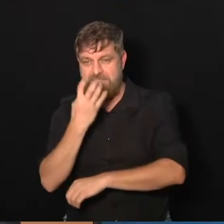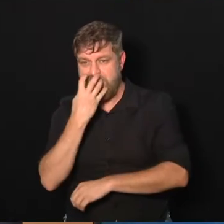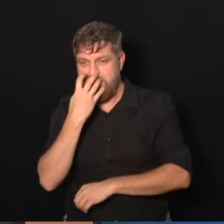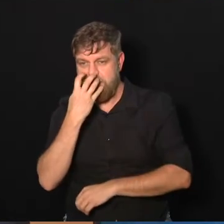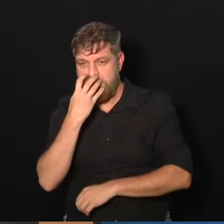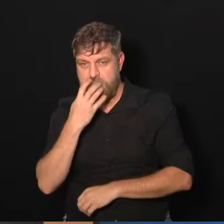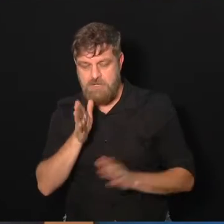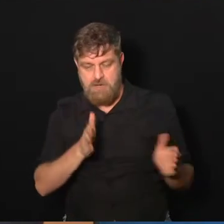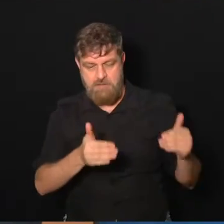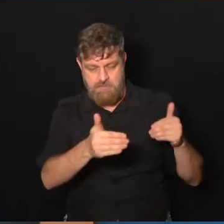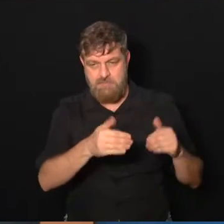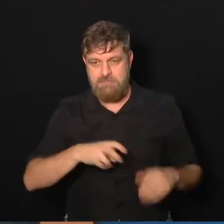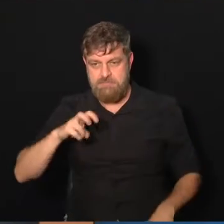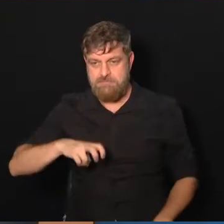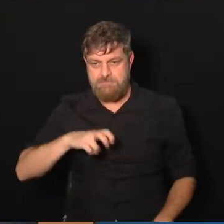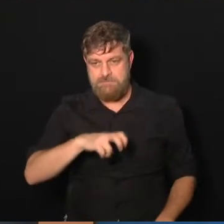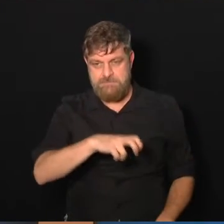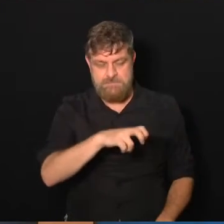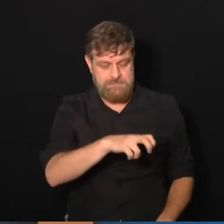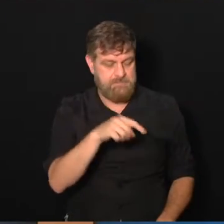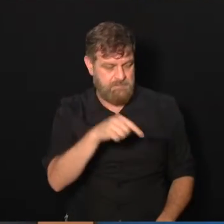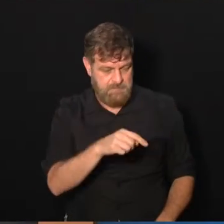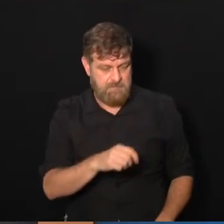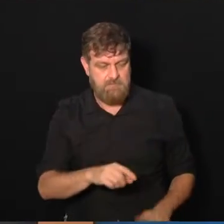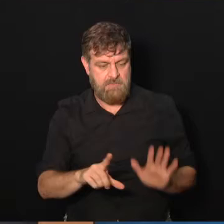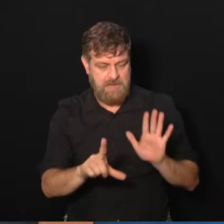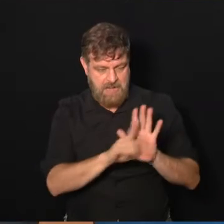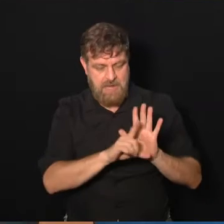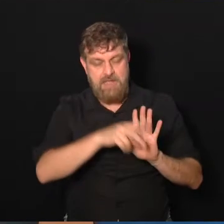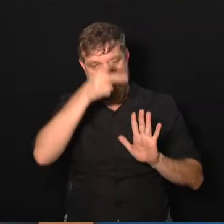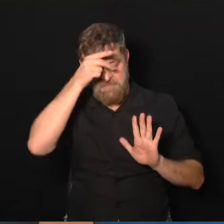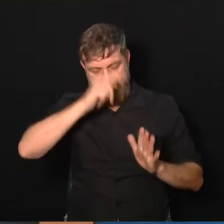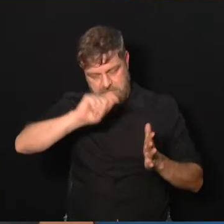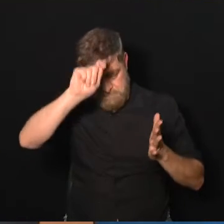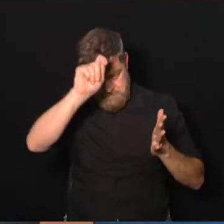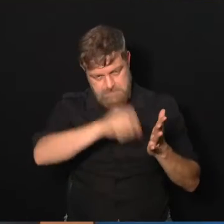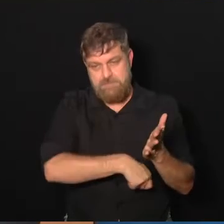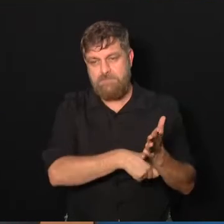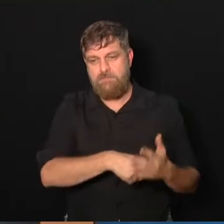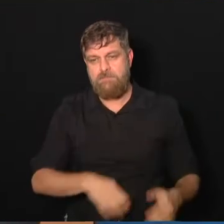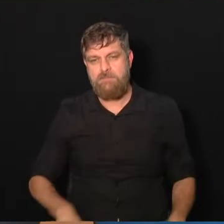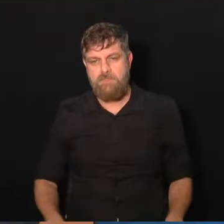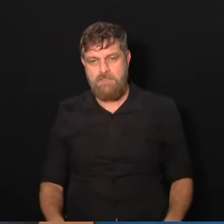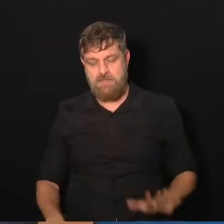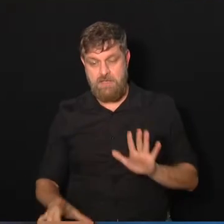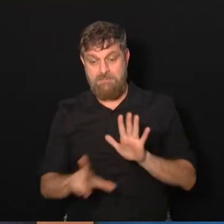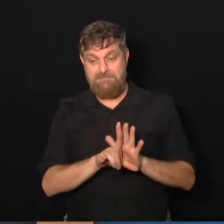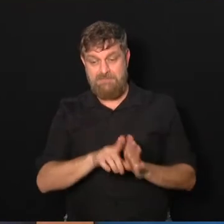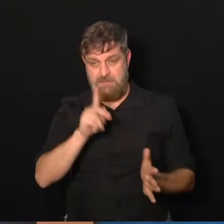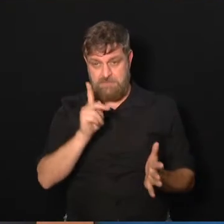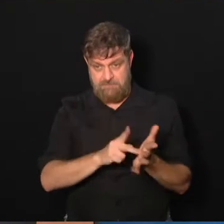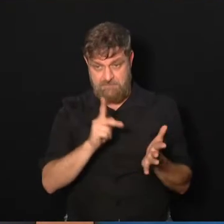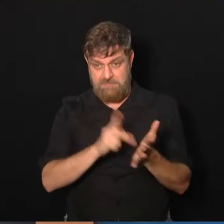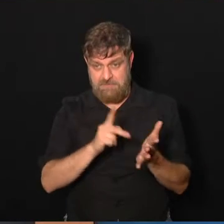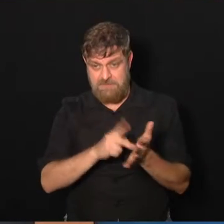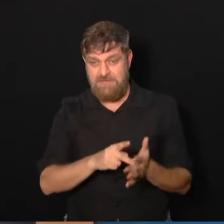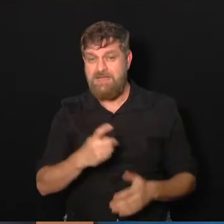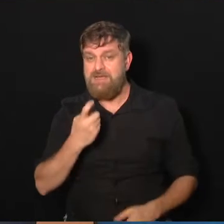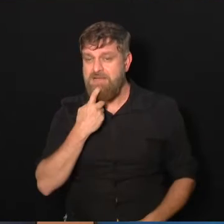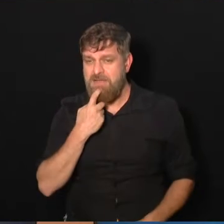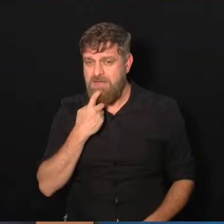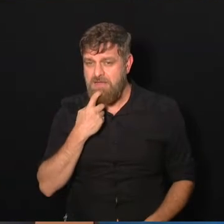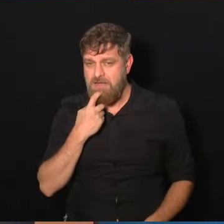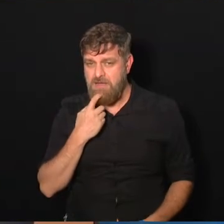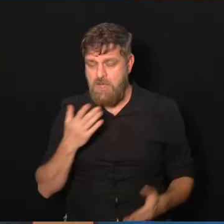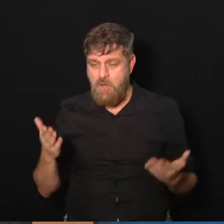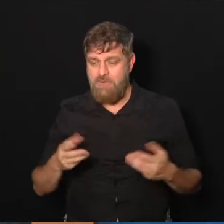foi promulgado, foi aprovado aqui na Câmara e foi sancionado pelo prefeito. Então, Campinas hoje